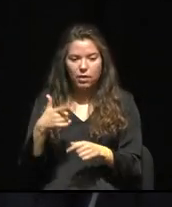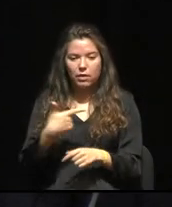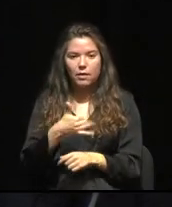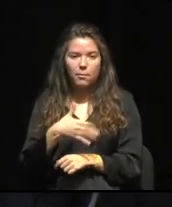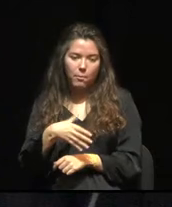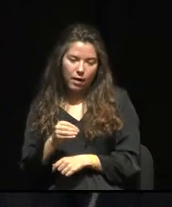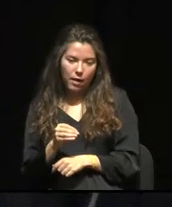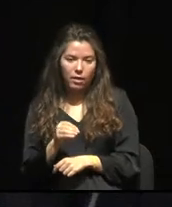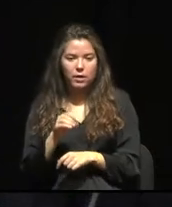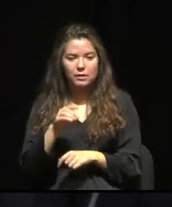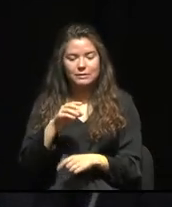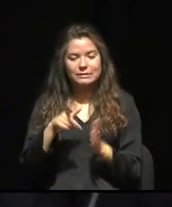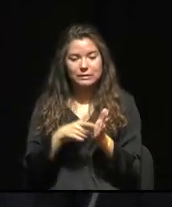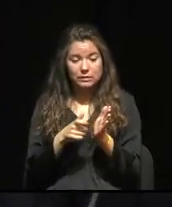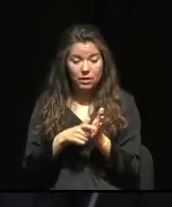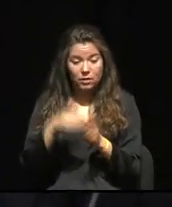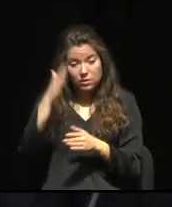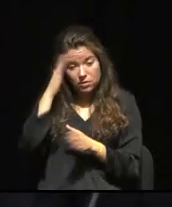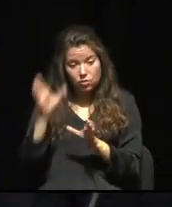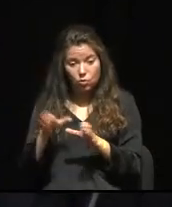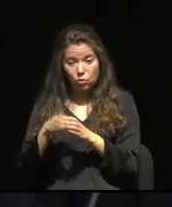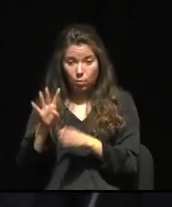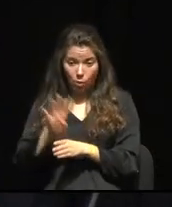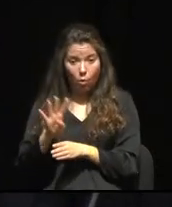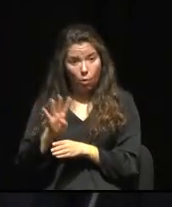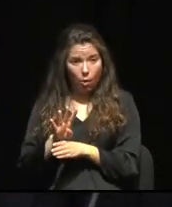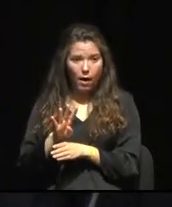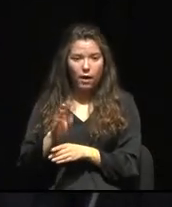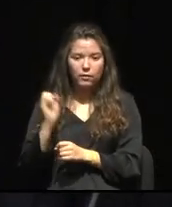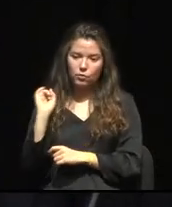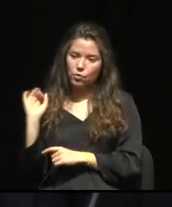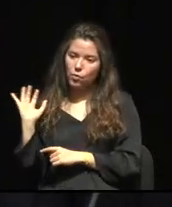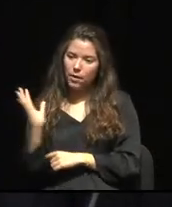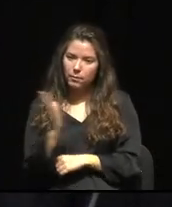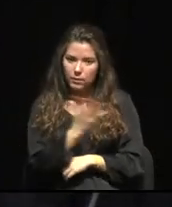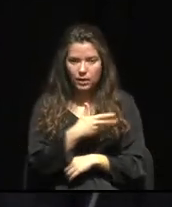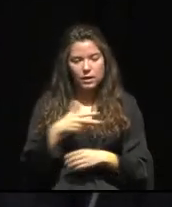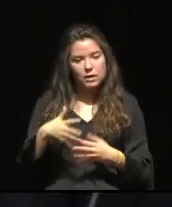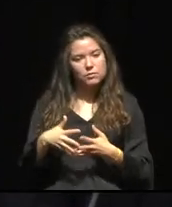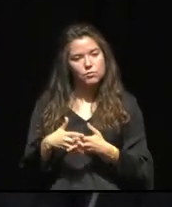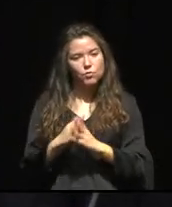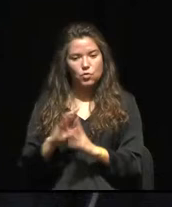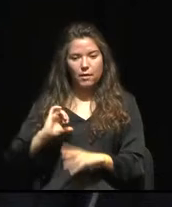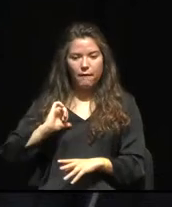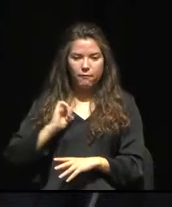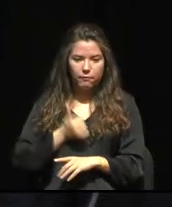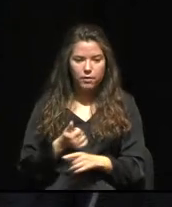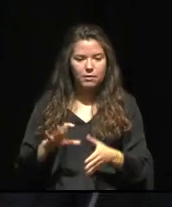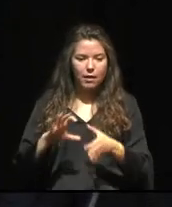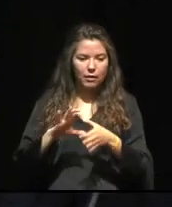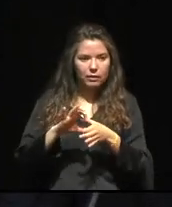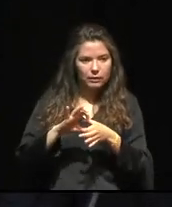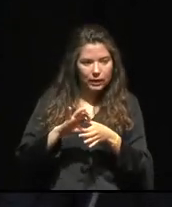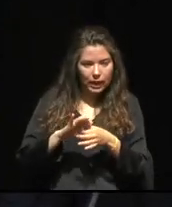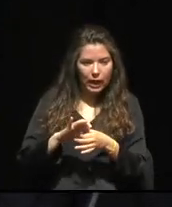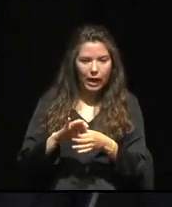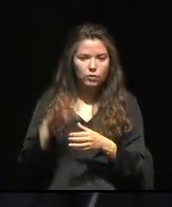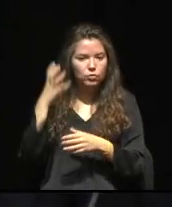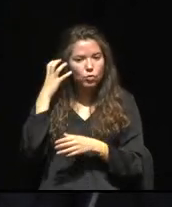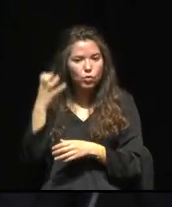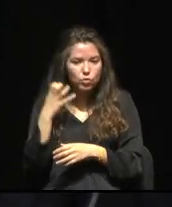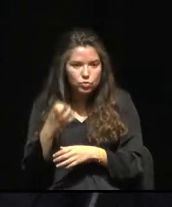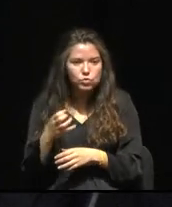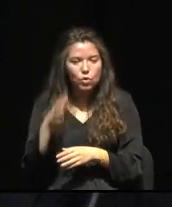necessidades consideramos que a quarta comissão permanente ambiente e estrutura Verde cuja competência abrange ruído estrutura verde e plano verde